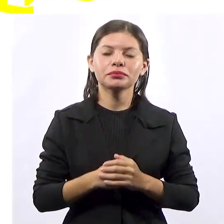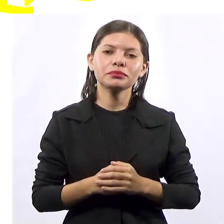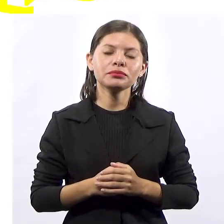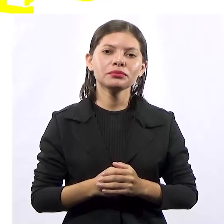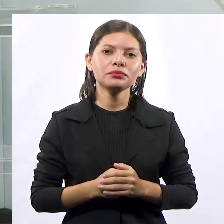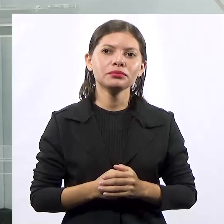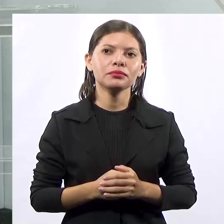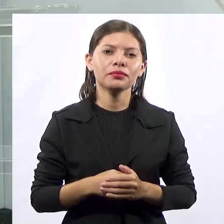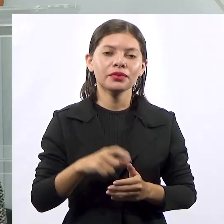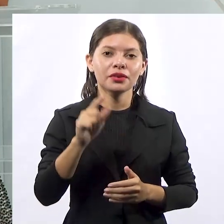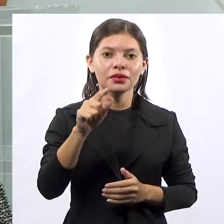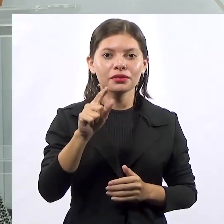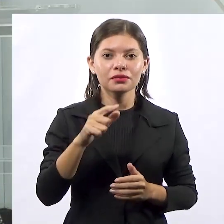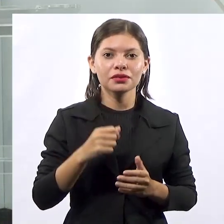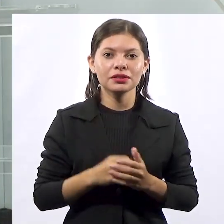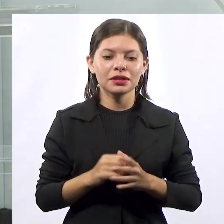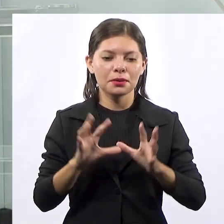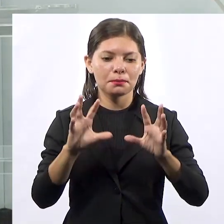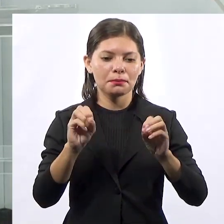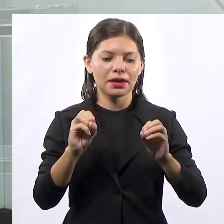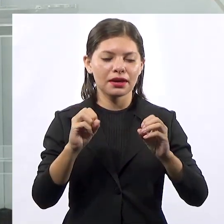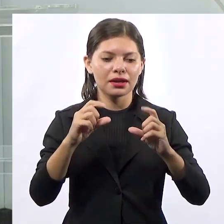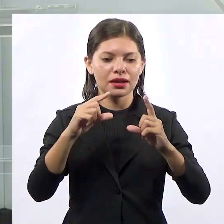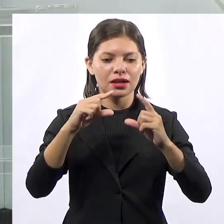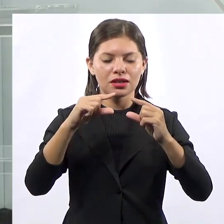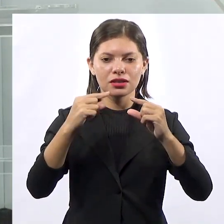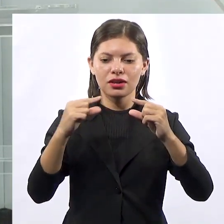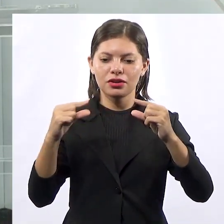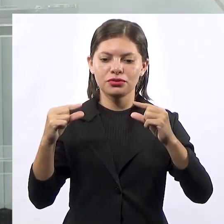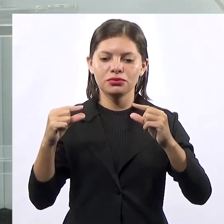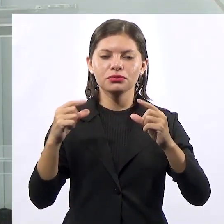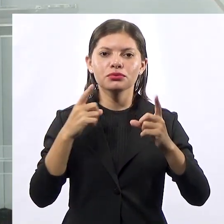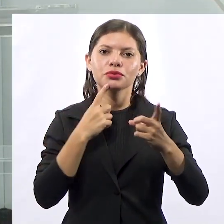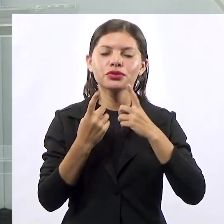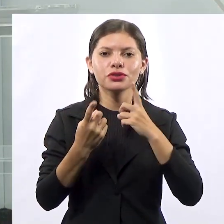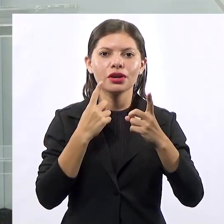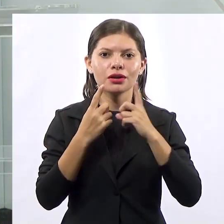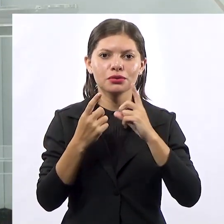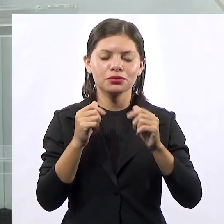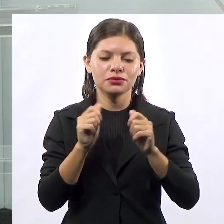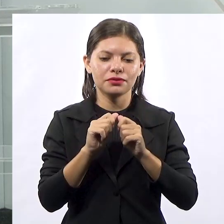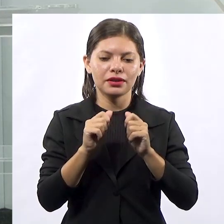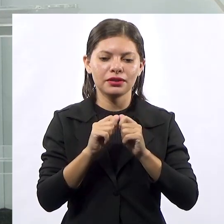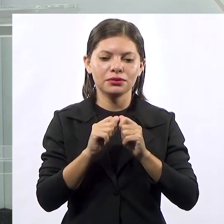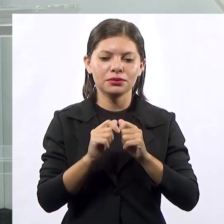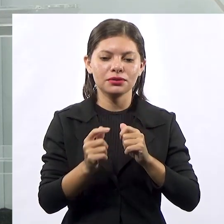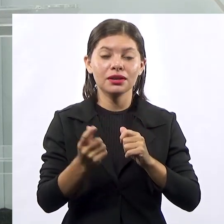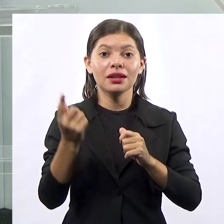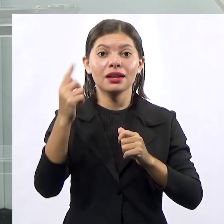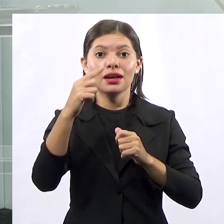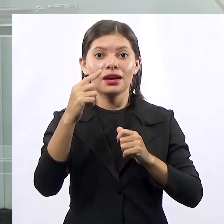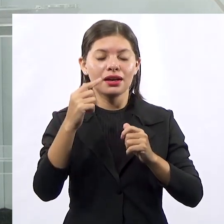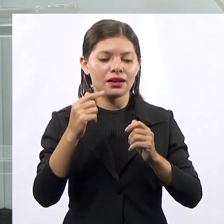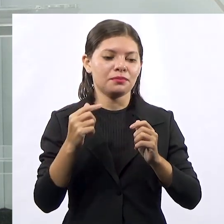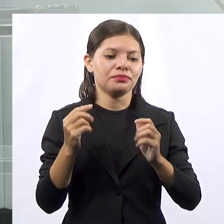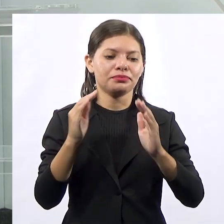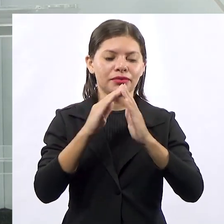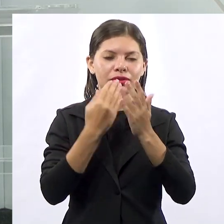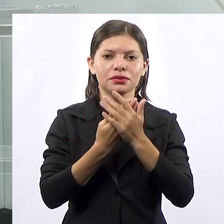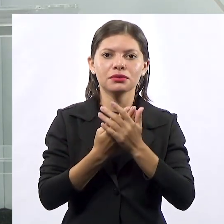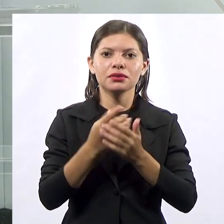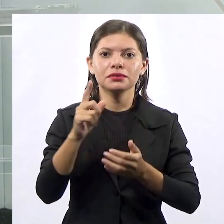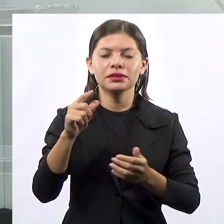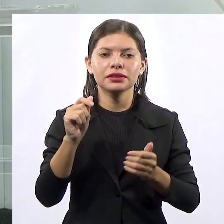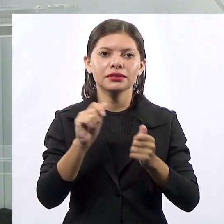relatório científico é quando você pega trechos dos diálogos realizados lá na escola e